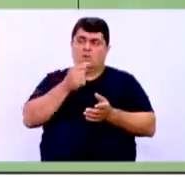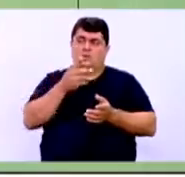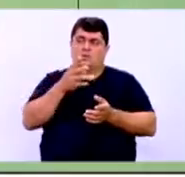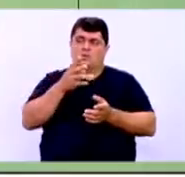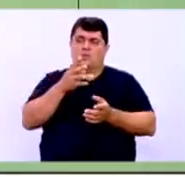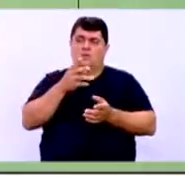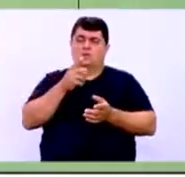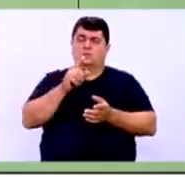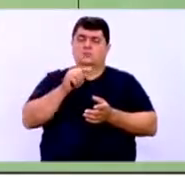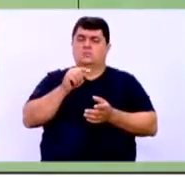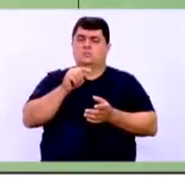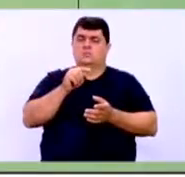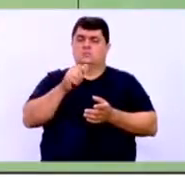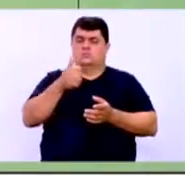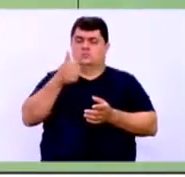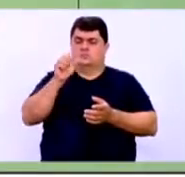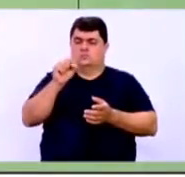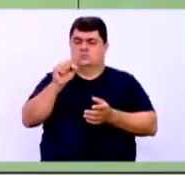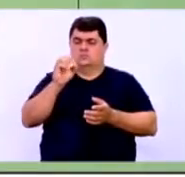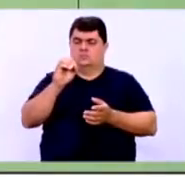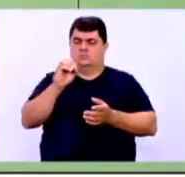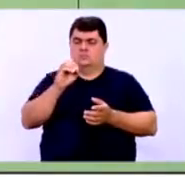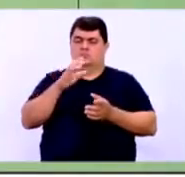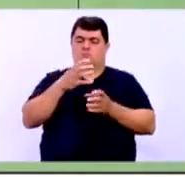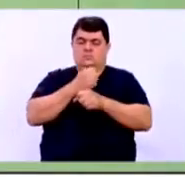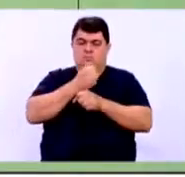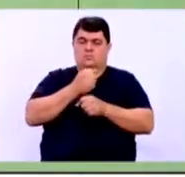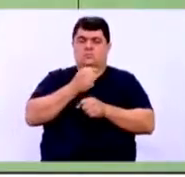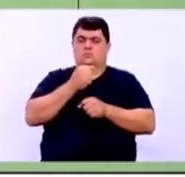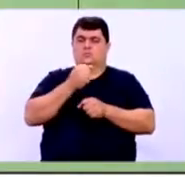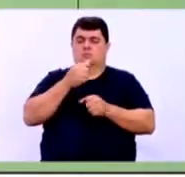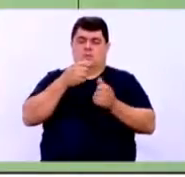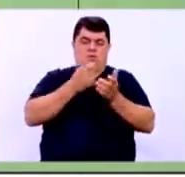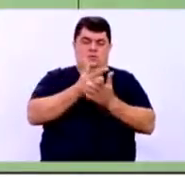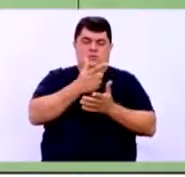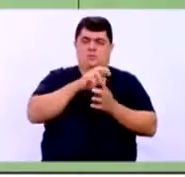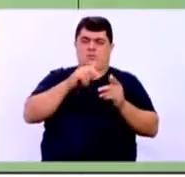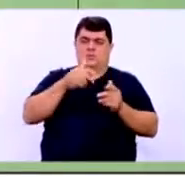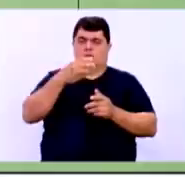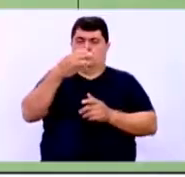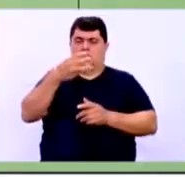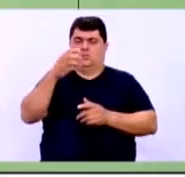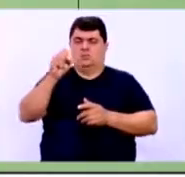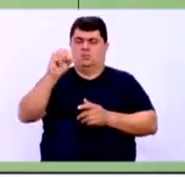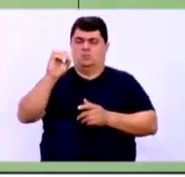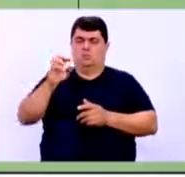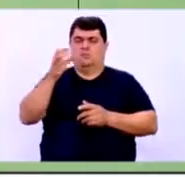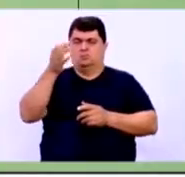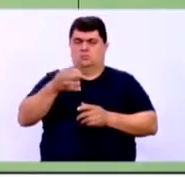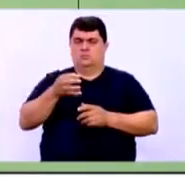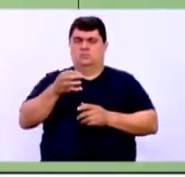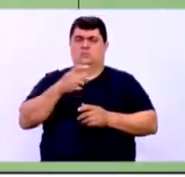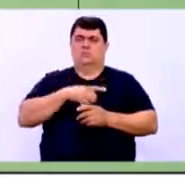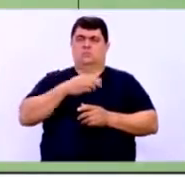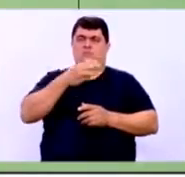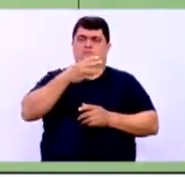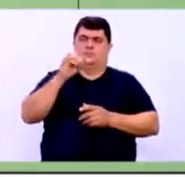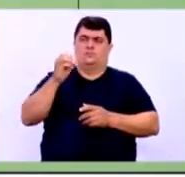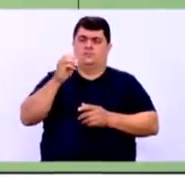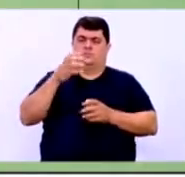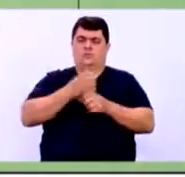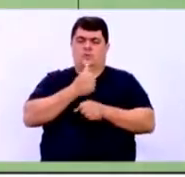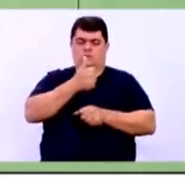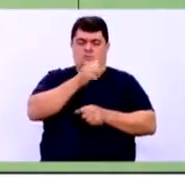valor? 180 mais o valor da compra, 380, certo? 300 mais